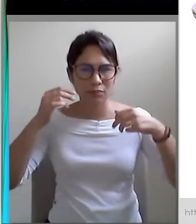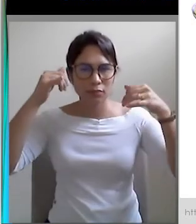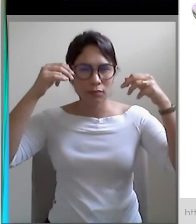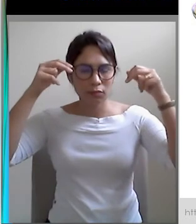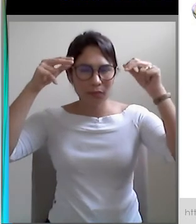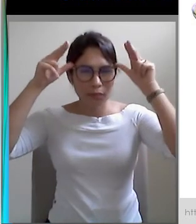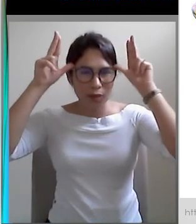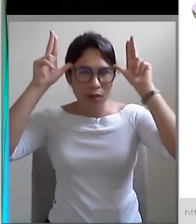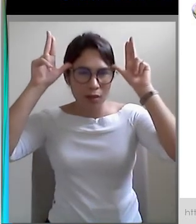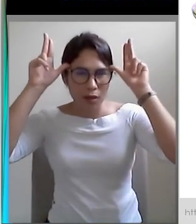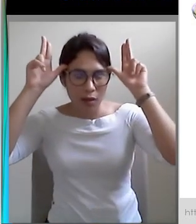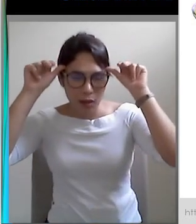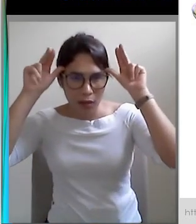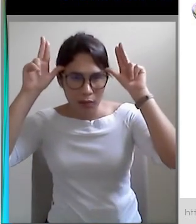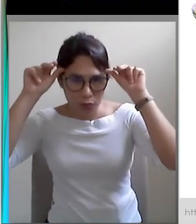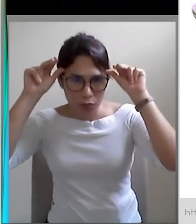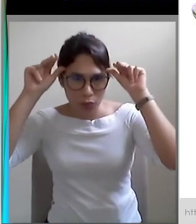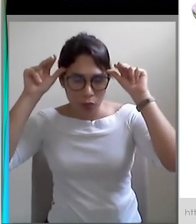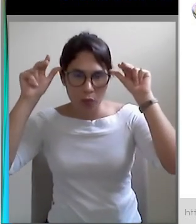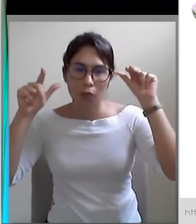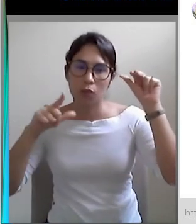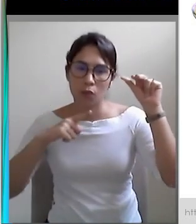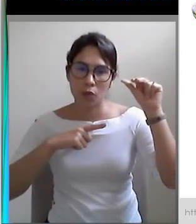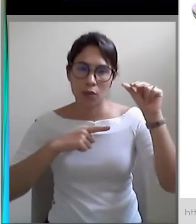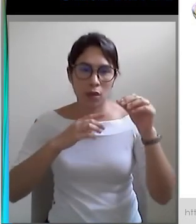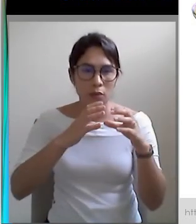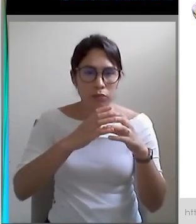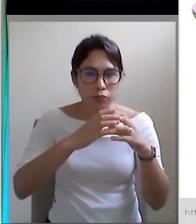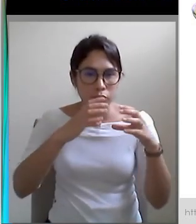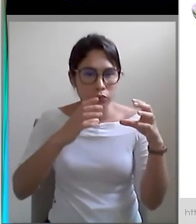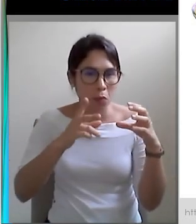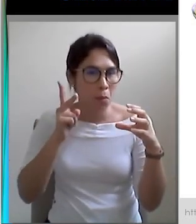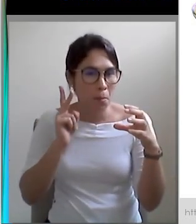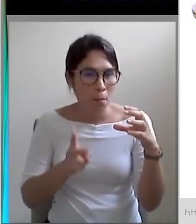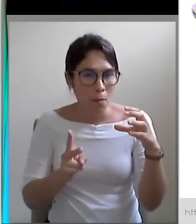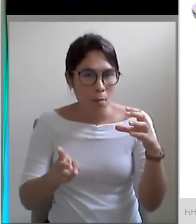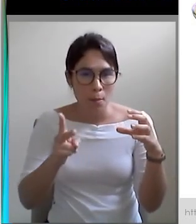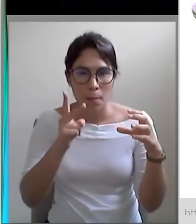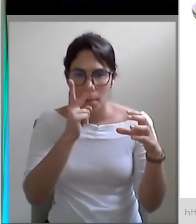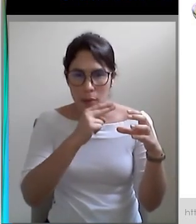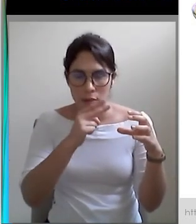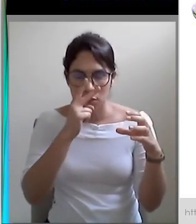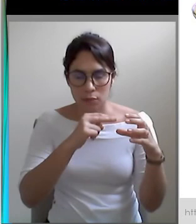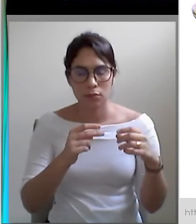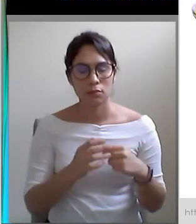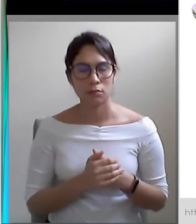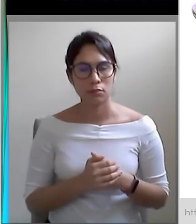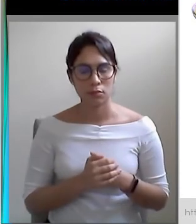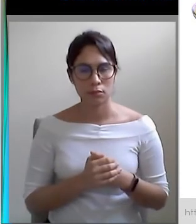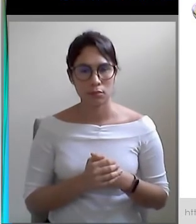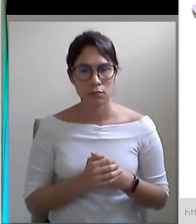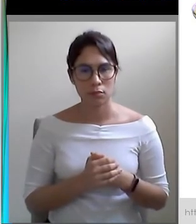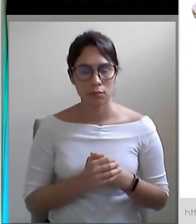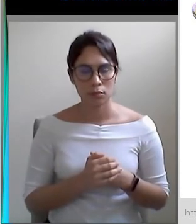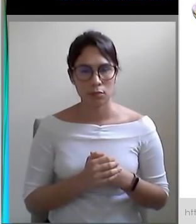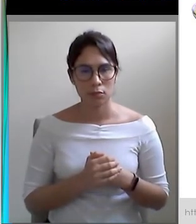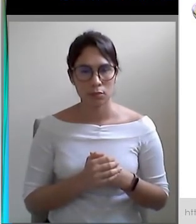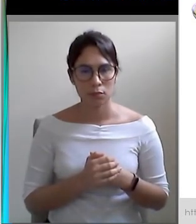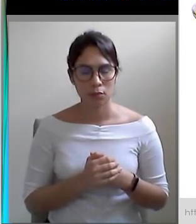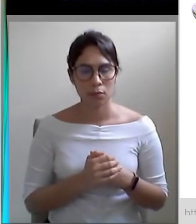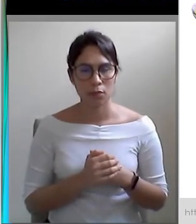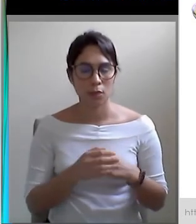Em equinos, as plaquetas tendem a apresentar tamanho e formatos uniformes.